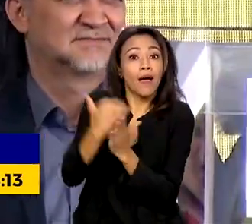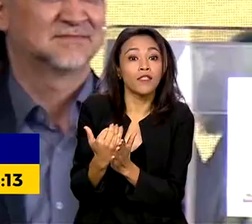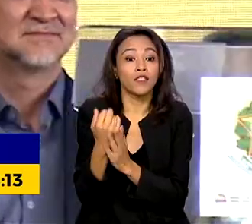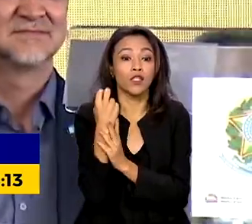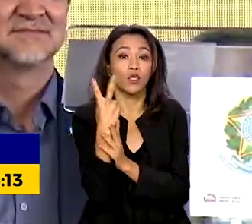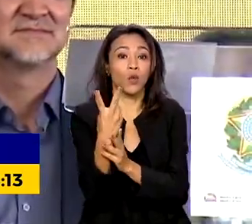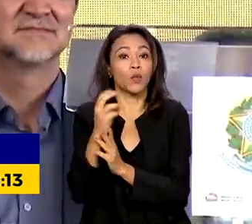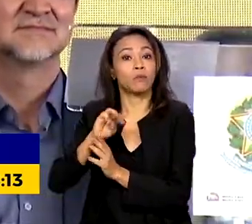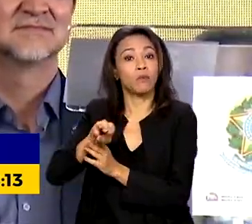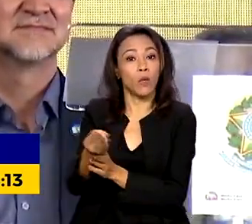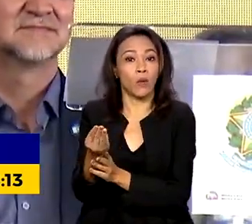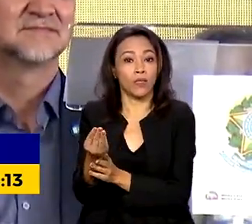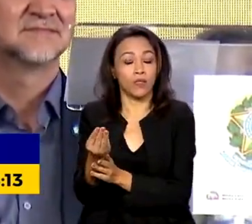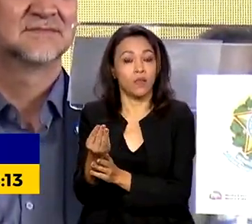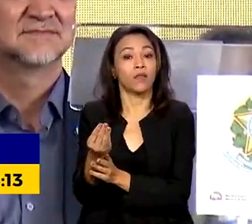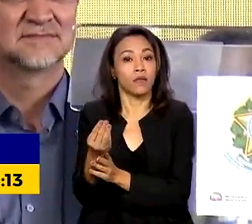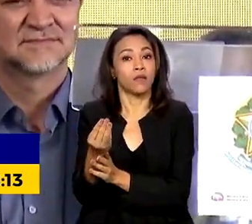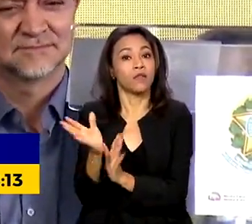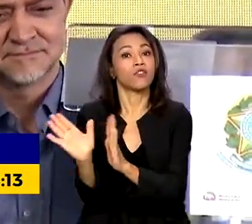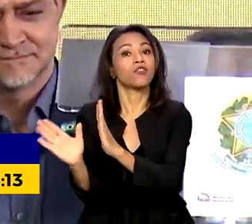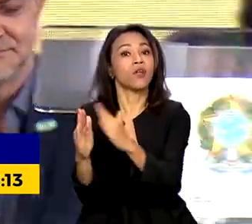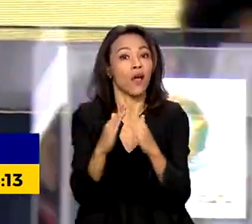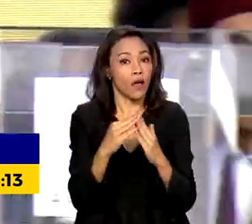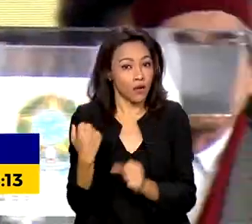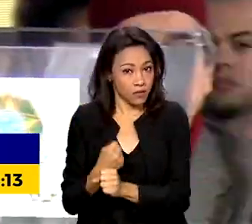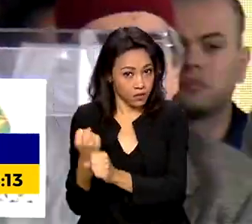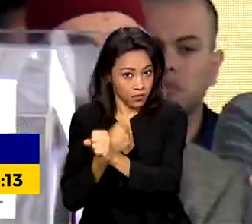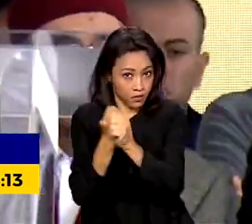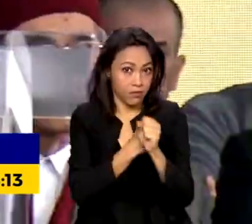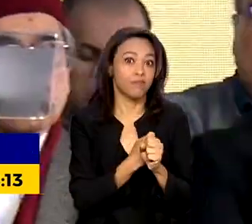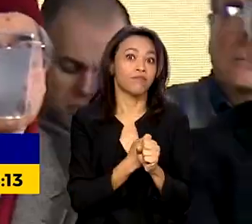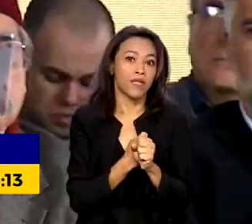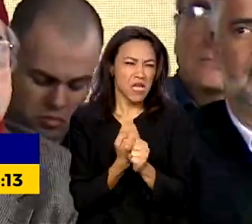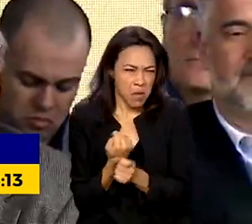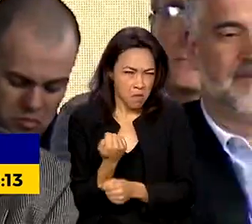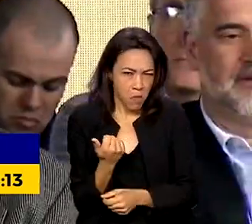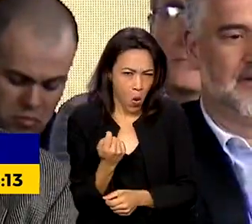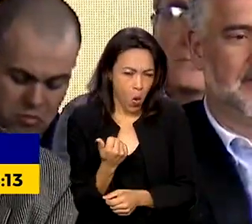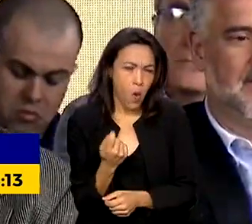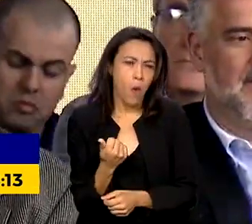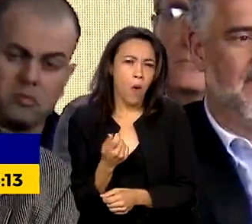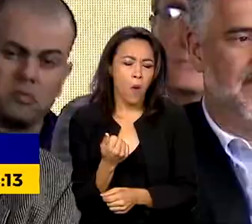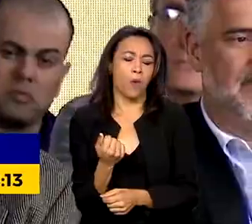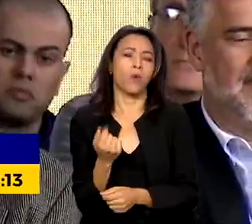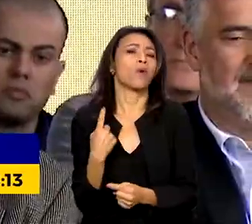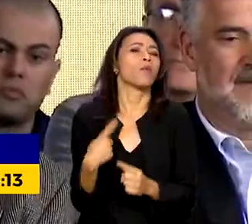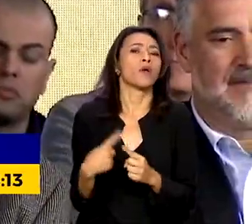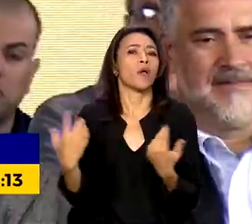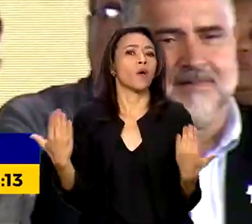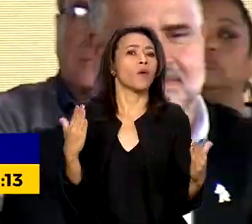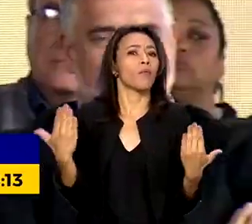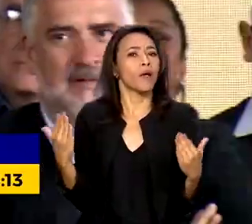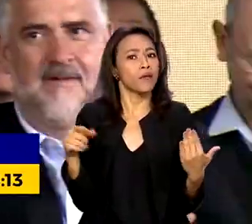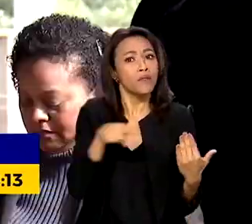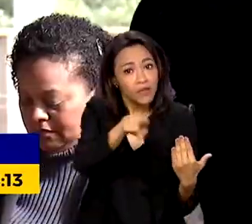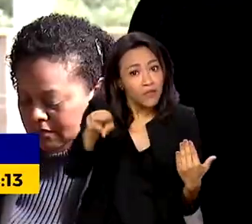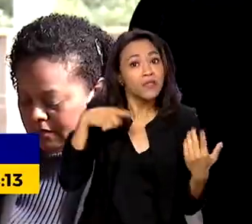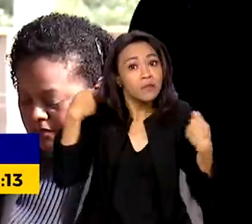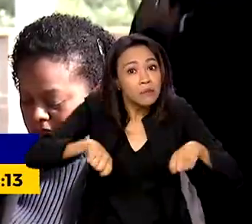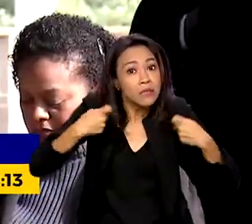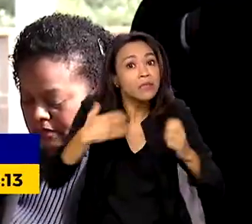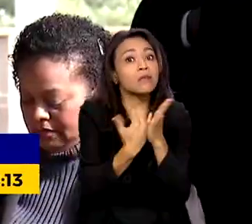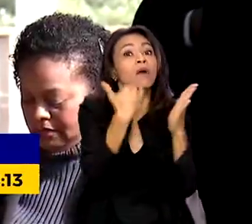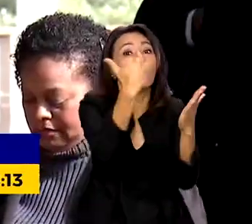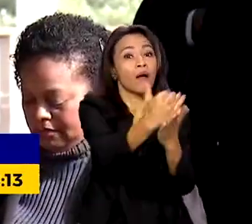de casas. Mas 2 milhões de casas é pouco diante daquilo que vocês necessitam. E o